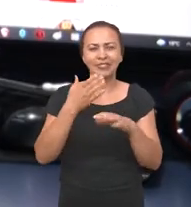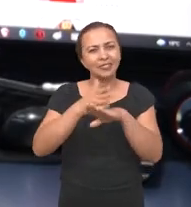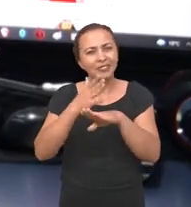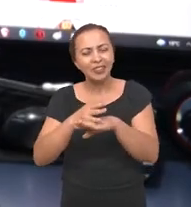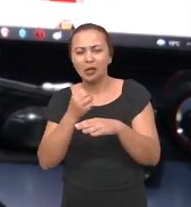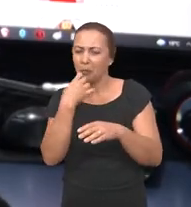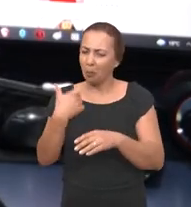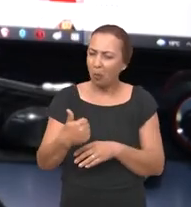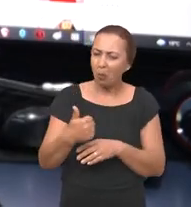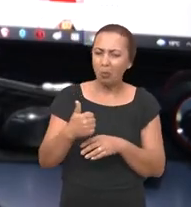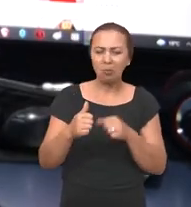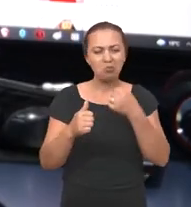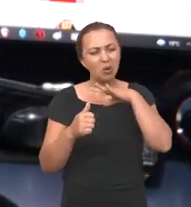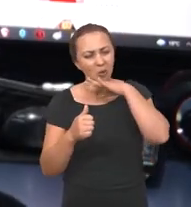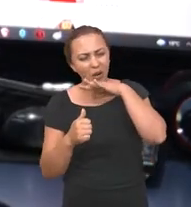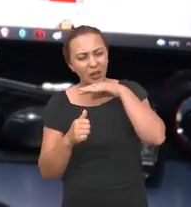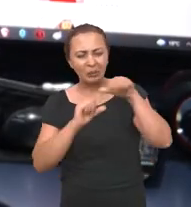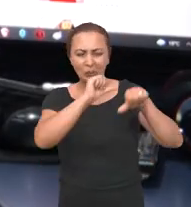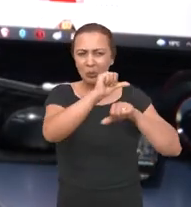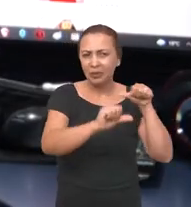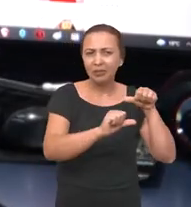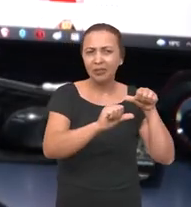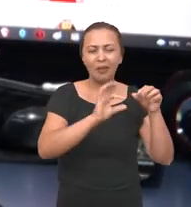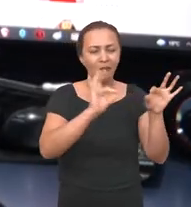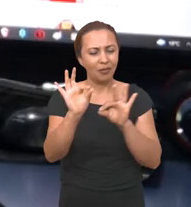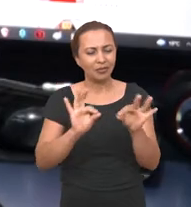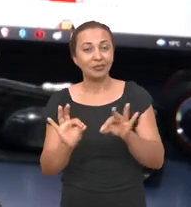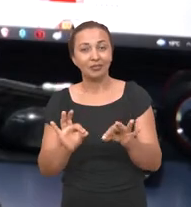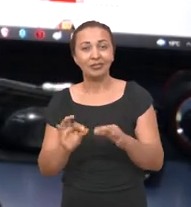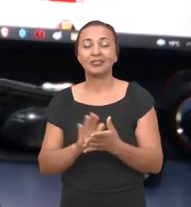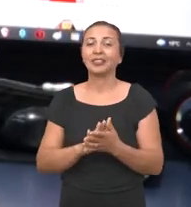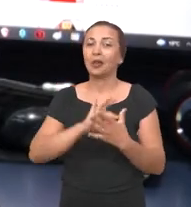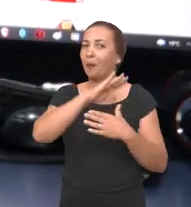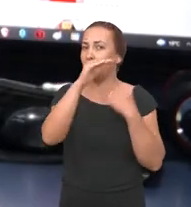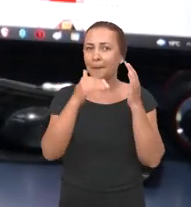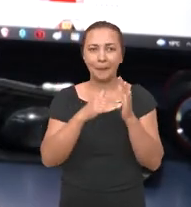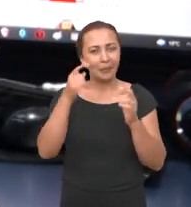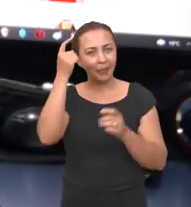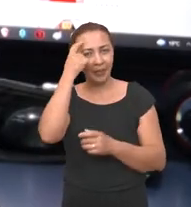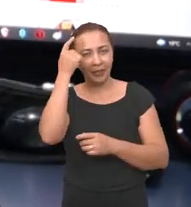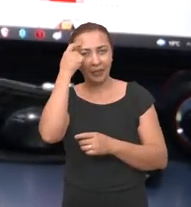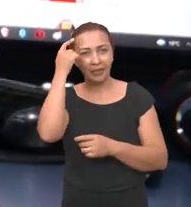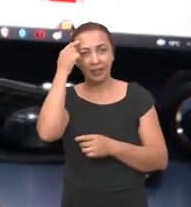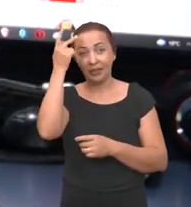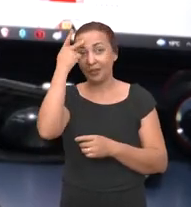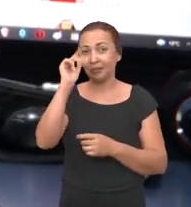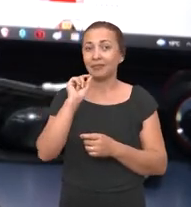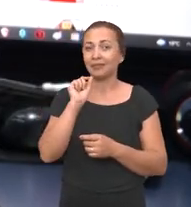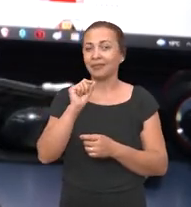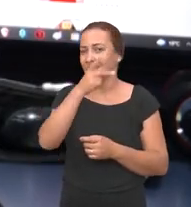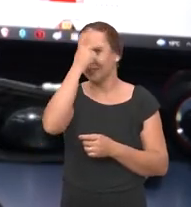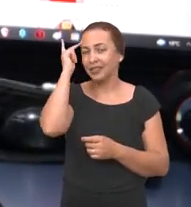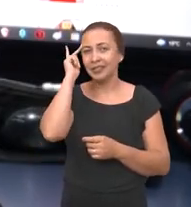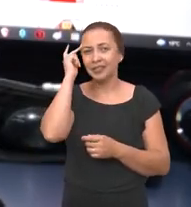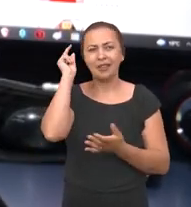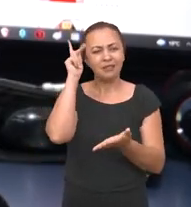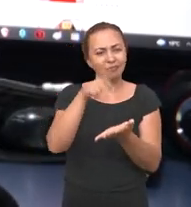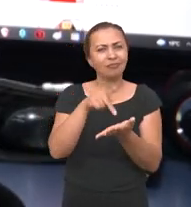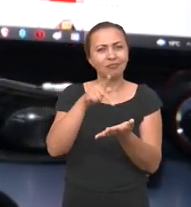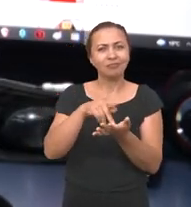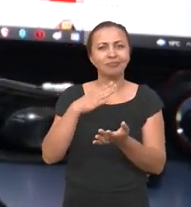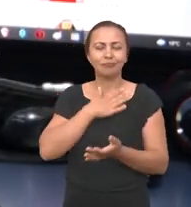bom, se não estava, se ia ficar legal, se não ia. Então tudo foi pensado para que a pessoa se